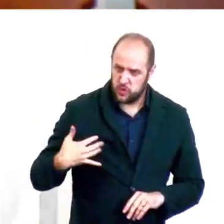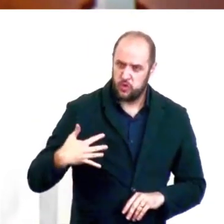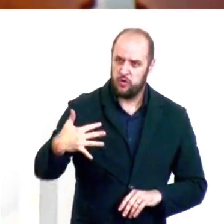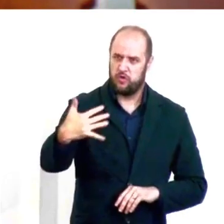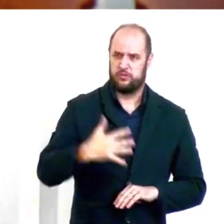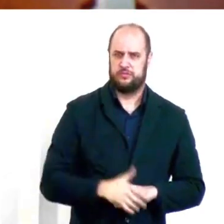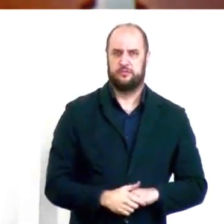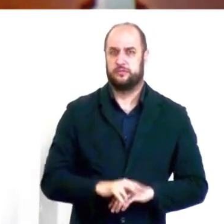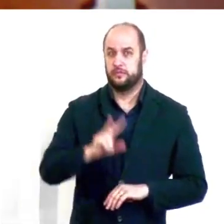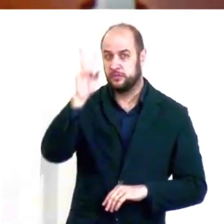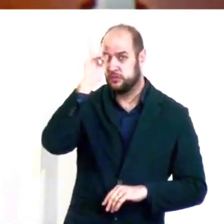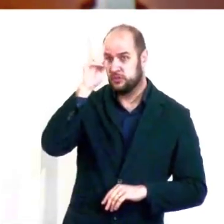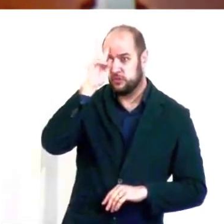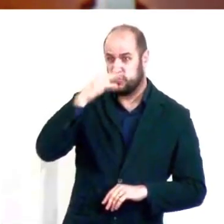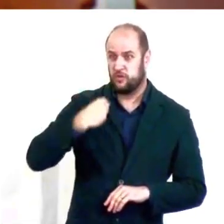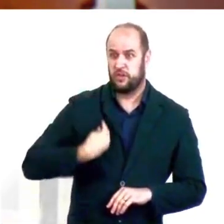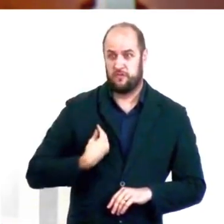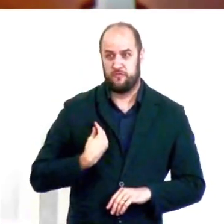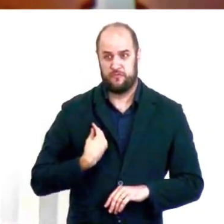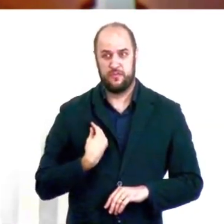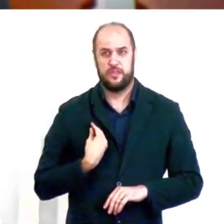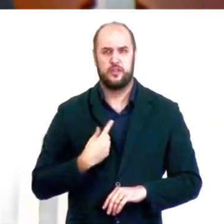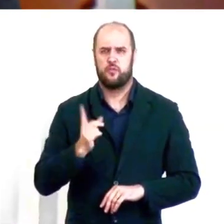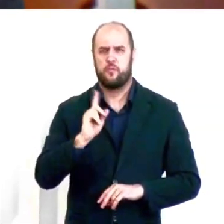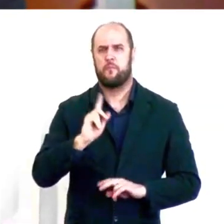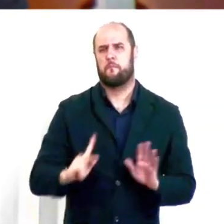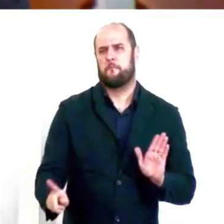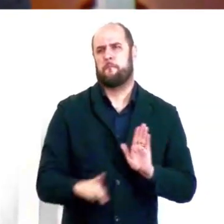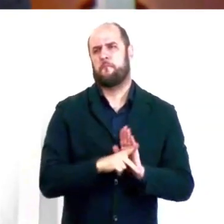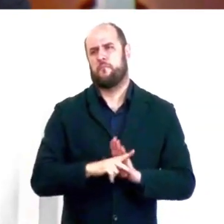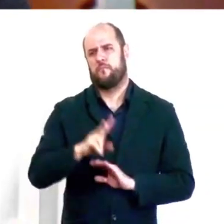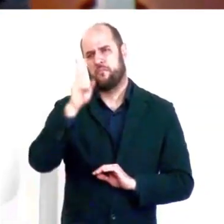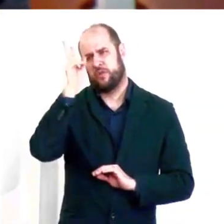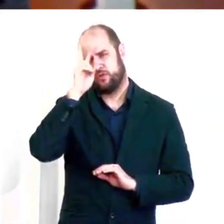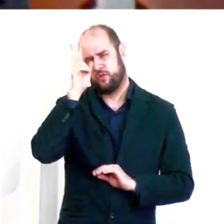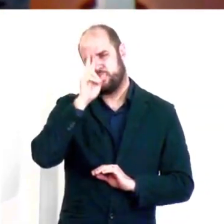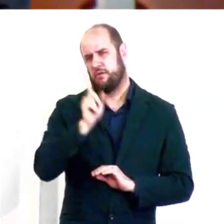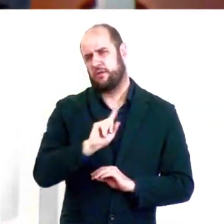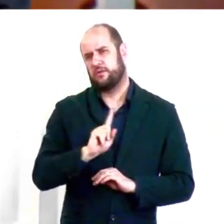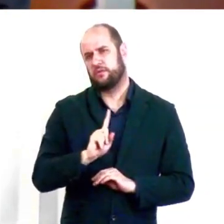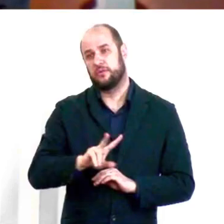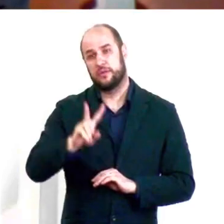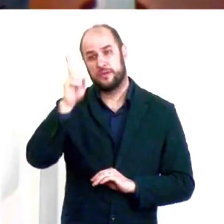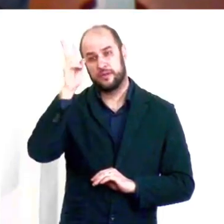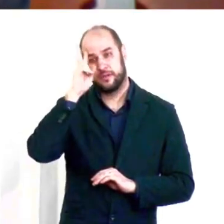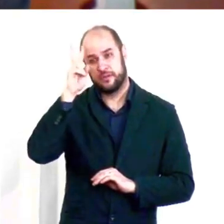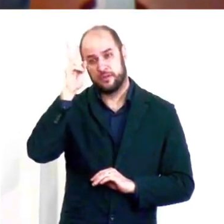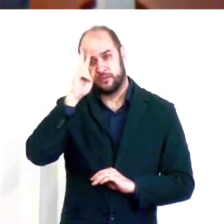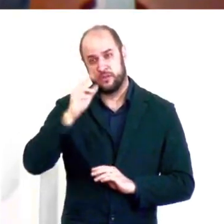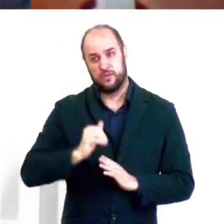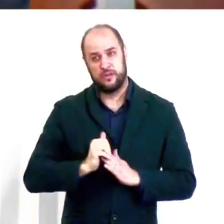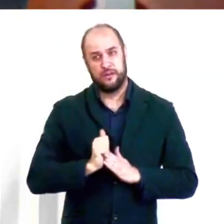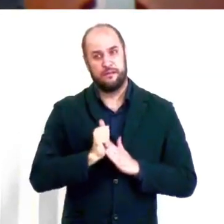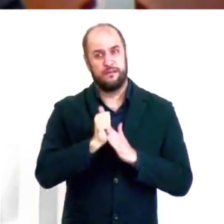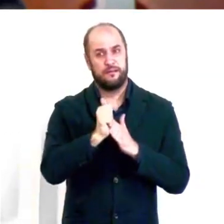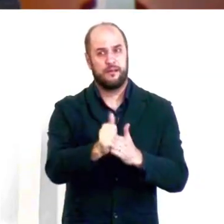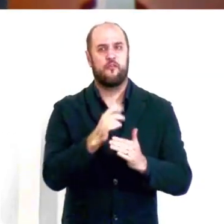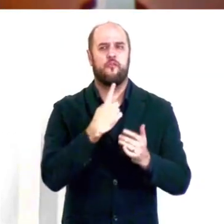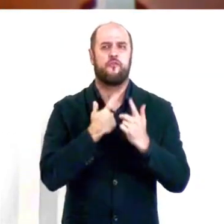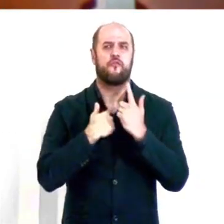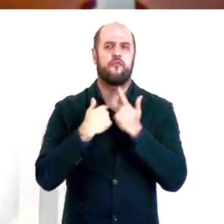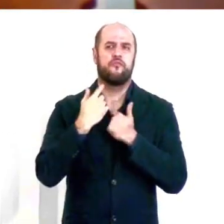vai viver não é a sua própria história, mas é uma história conduzida pela vontade soberana de